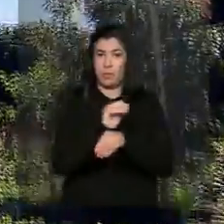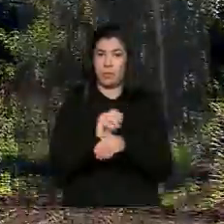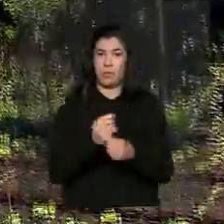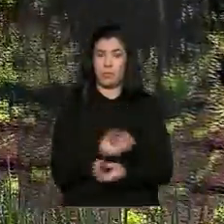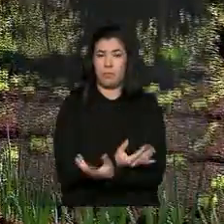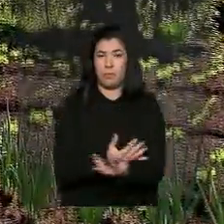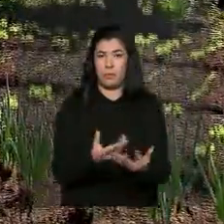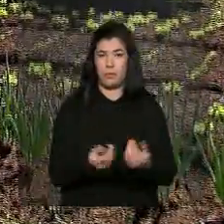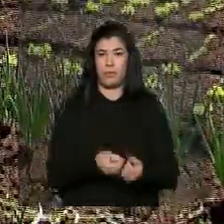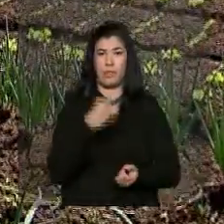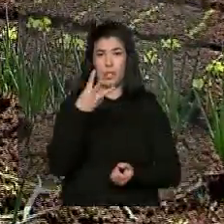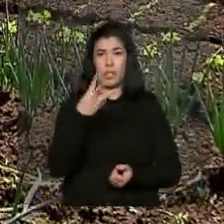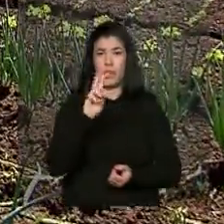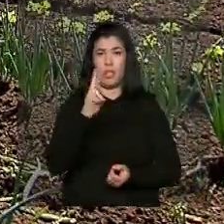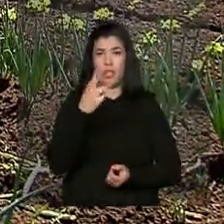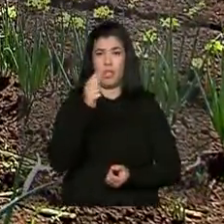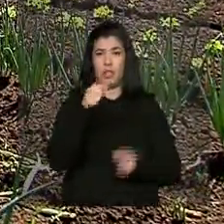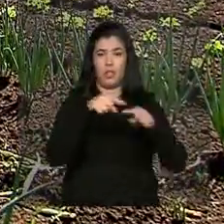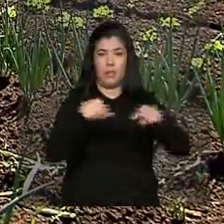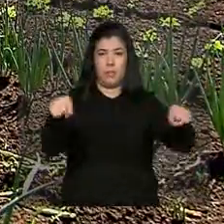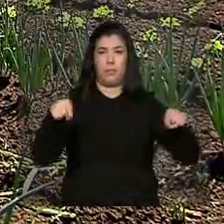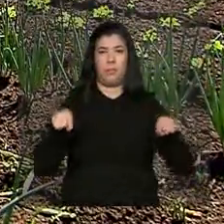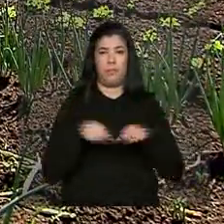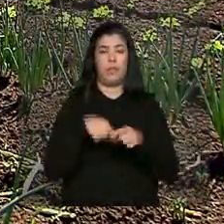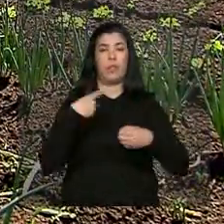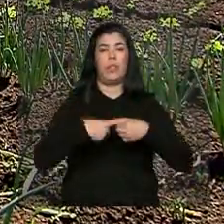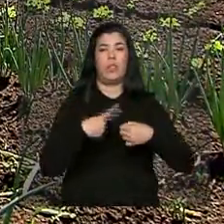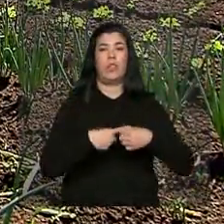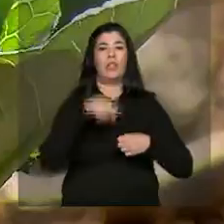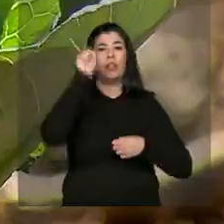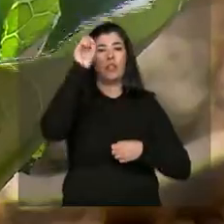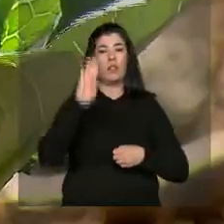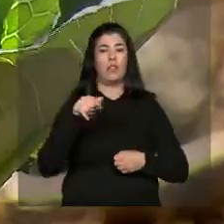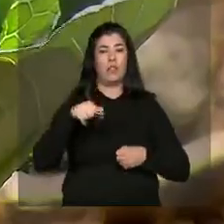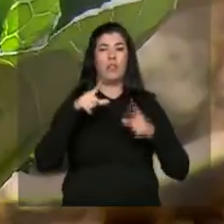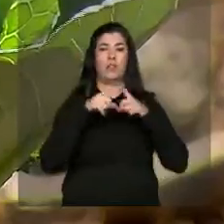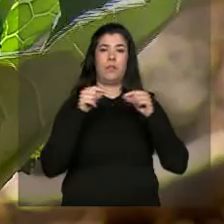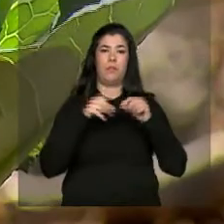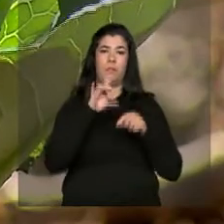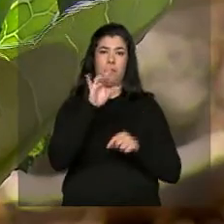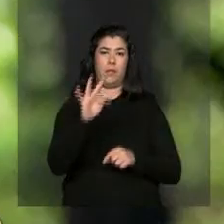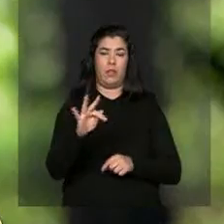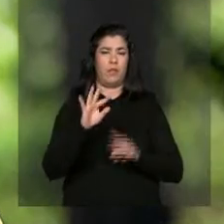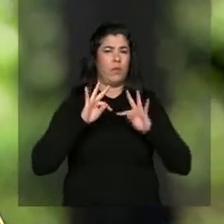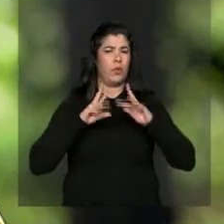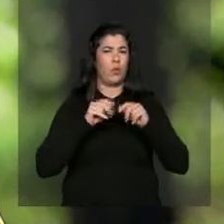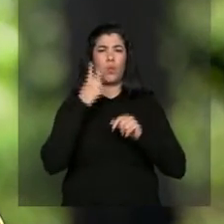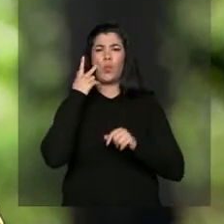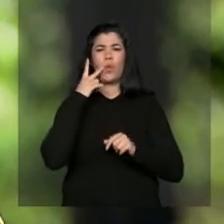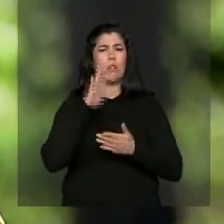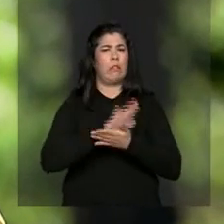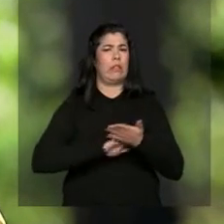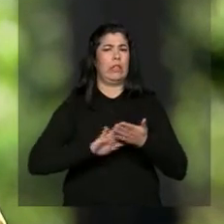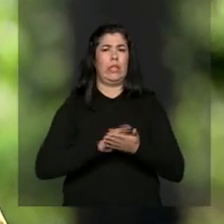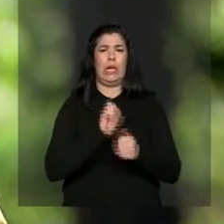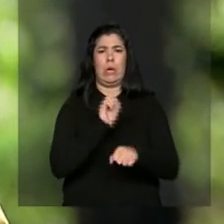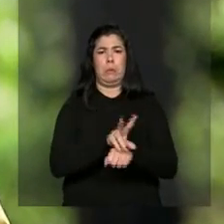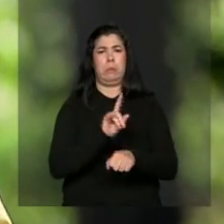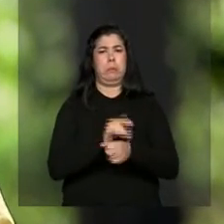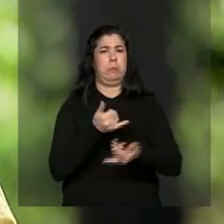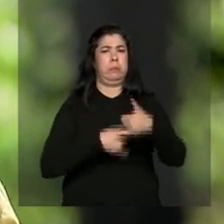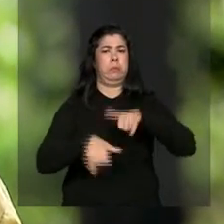3 hectares na zona rural de São Sebastião, Distrito Federal. Tudo orgânico. Não bota agrotóxico e